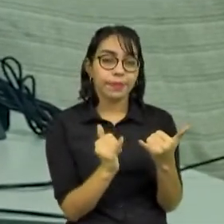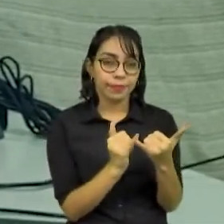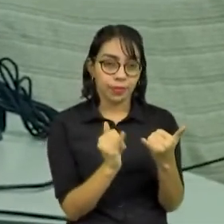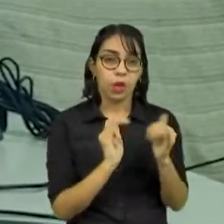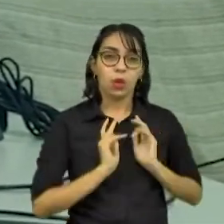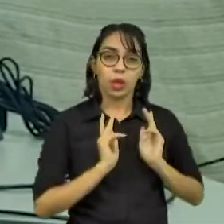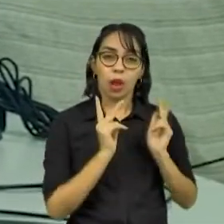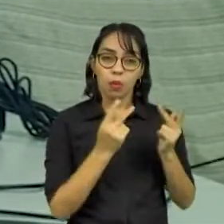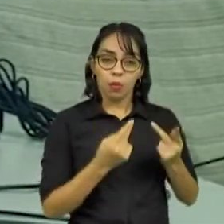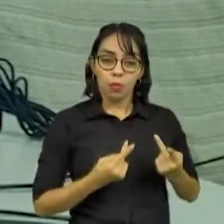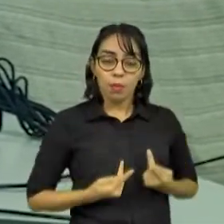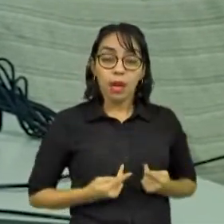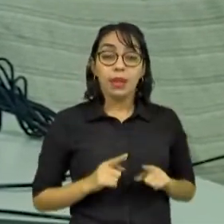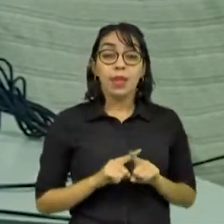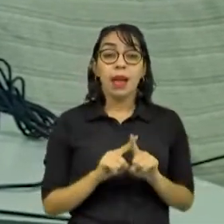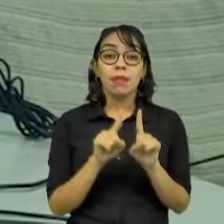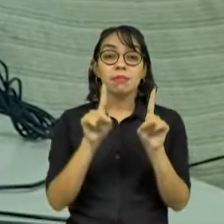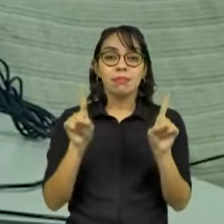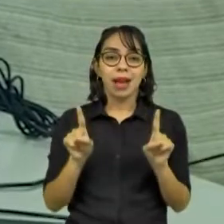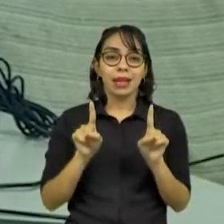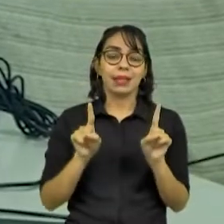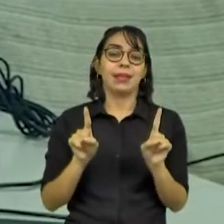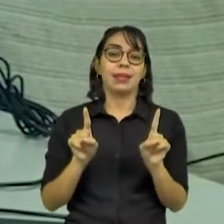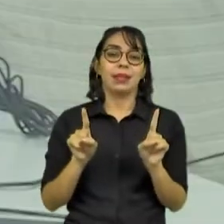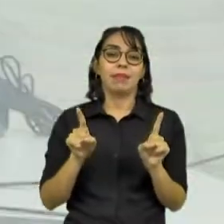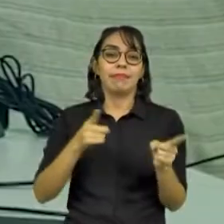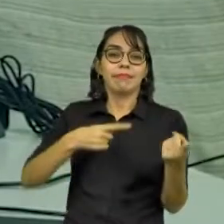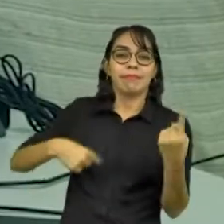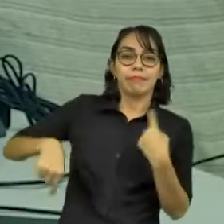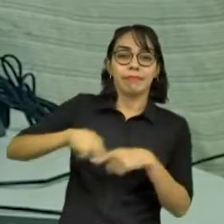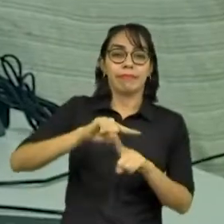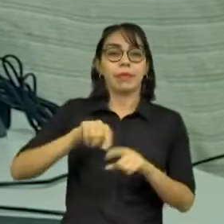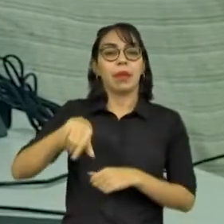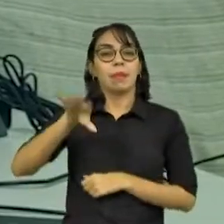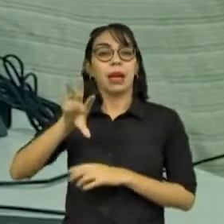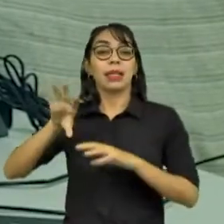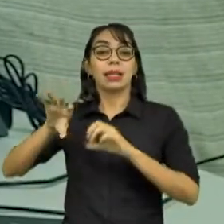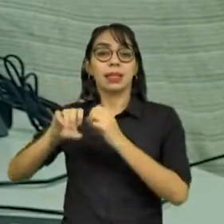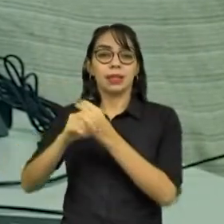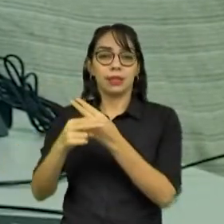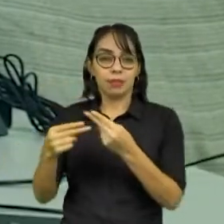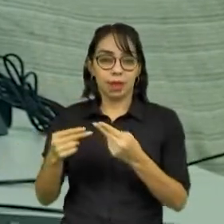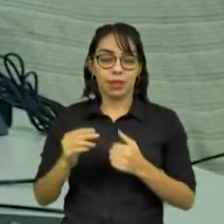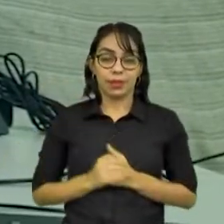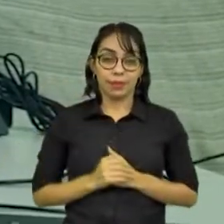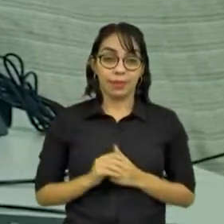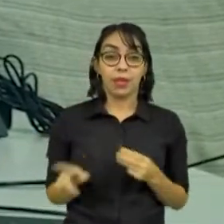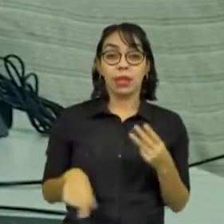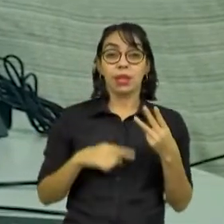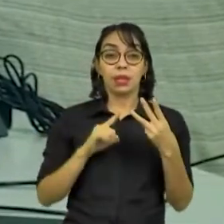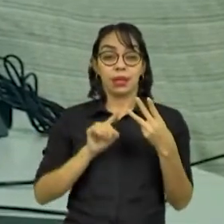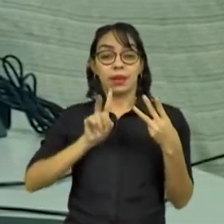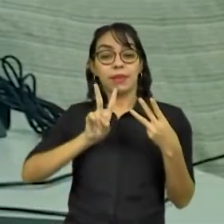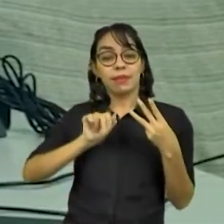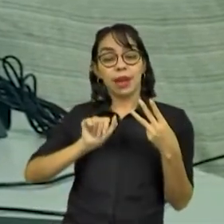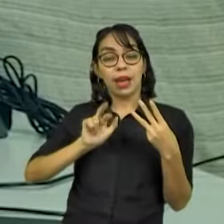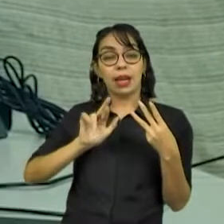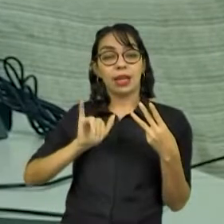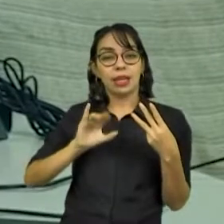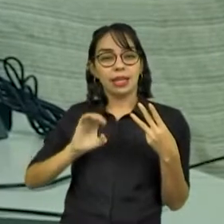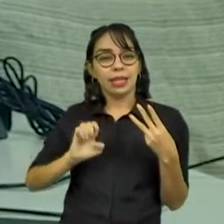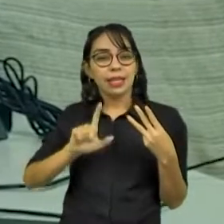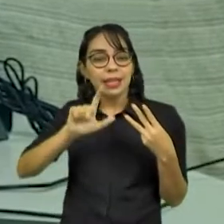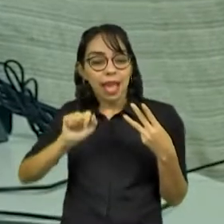mas a circulação é mais silvestre. A varicela é a conhecida catapora, é aquela